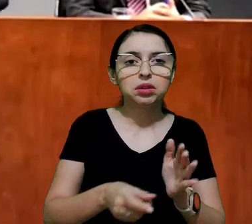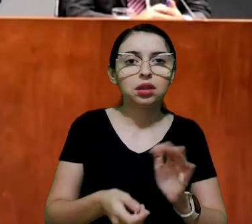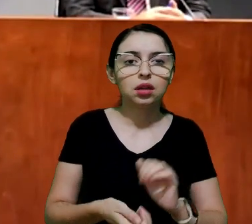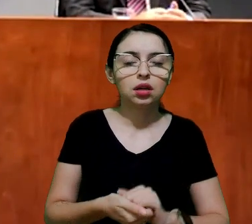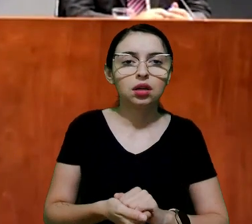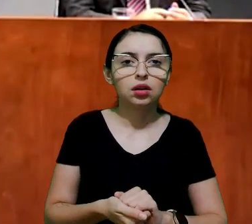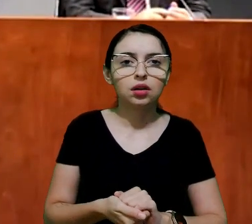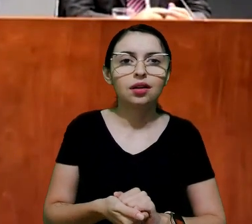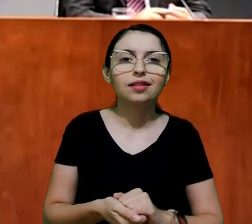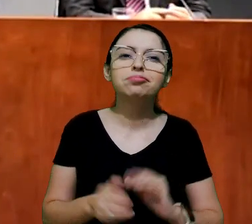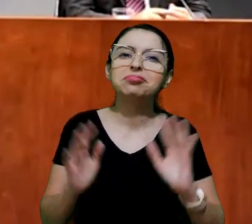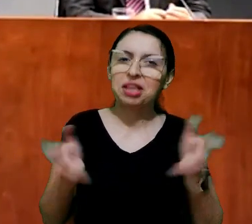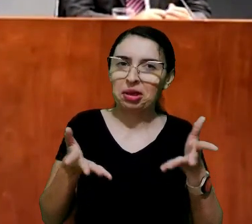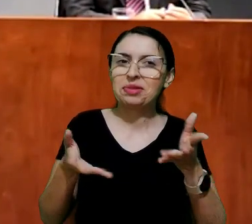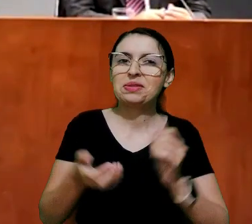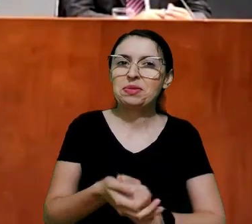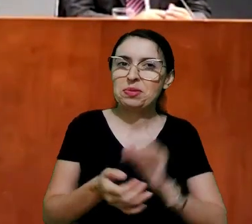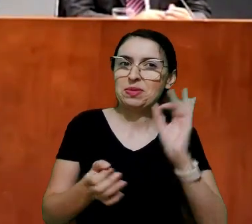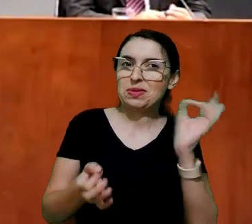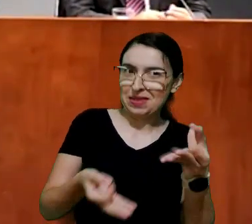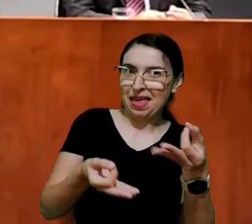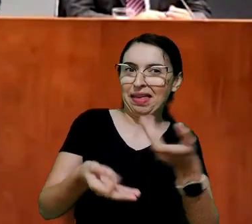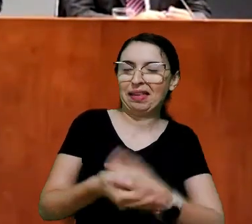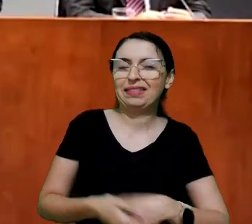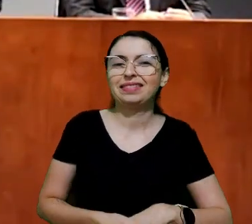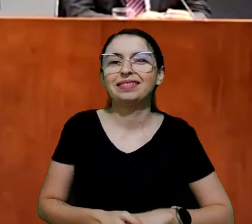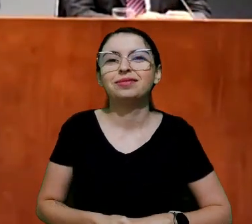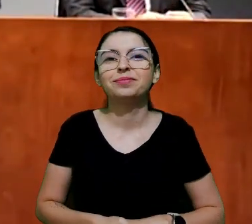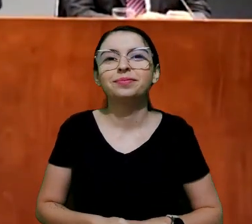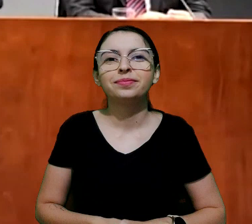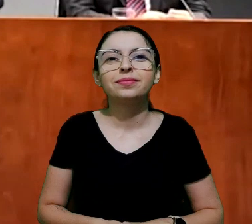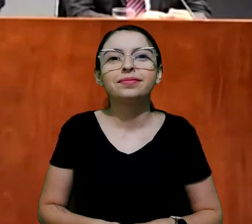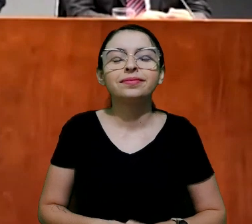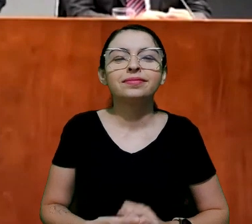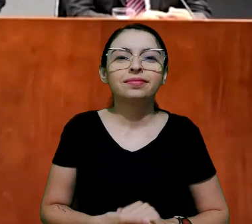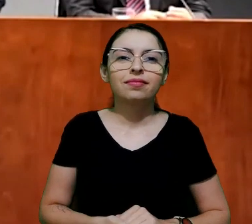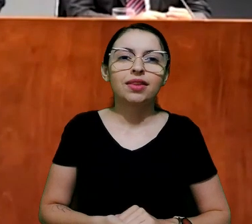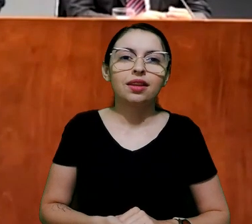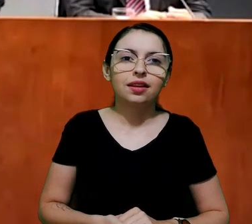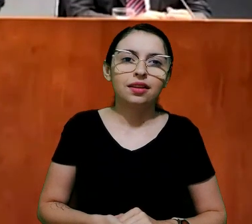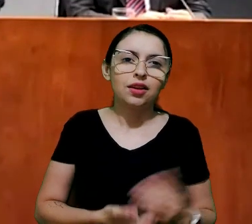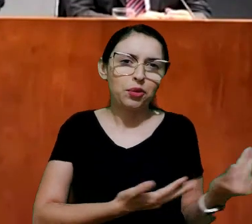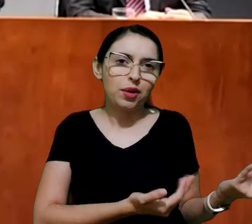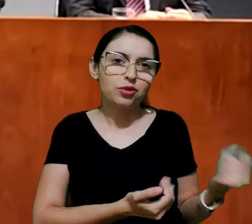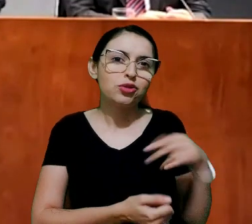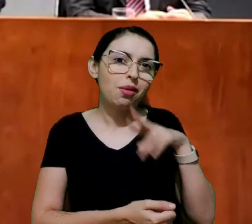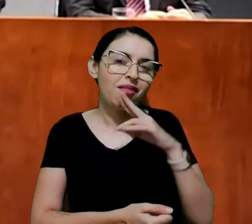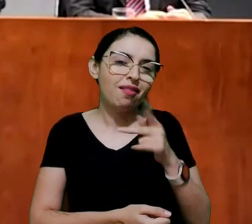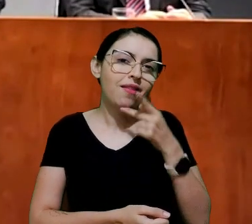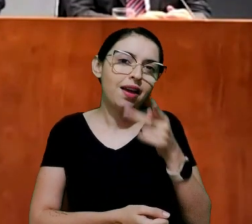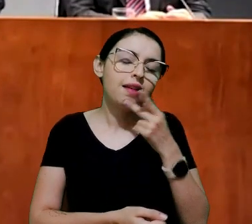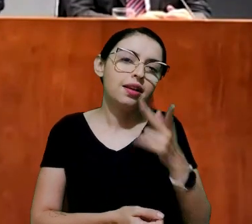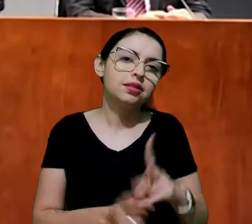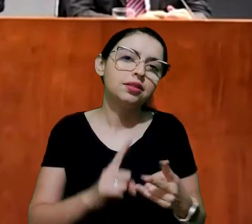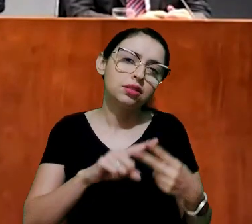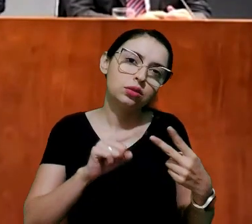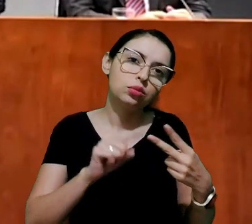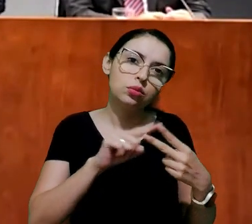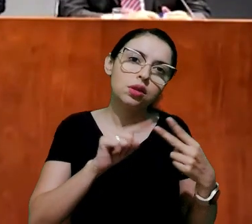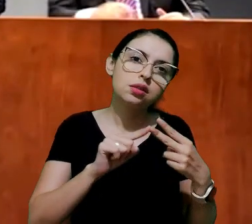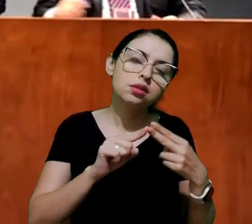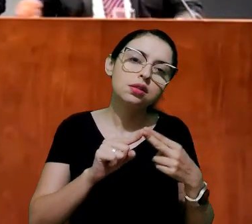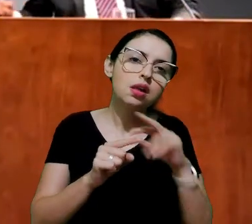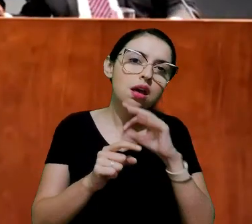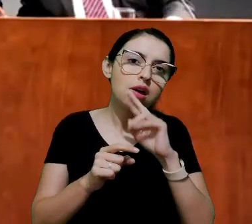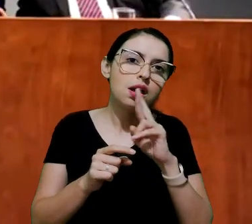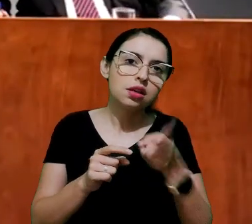Bom, a pergunta é da hora, como diz alguns adolescentes. É da hora, é uma questão